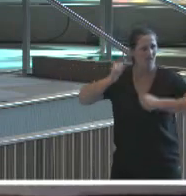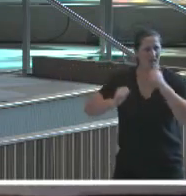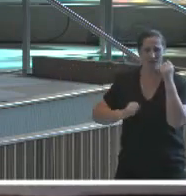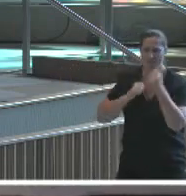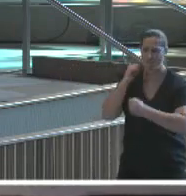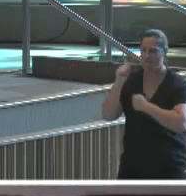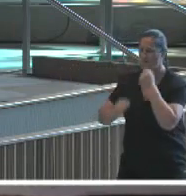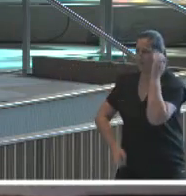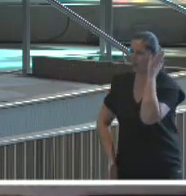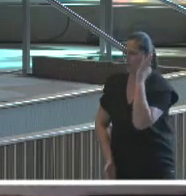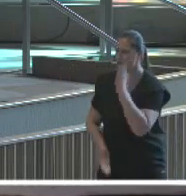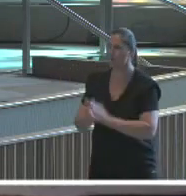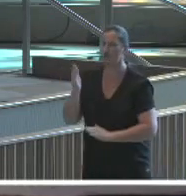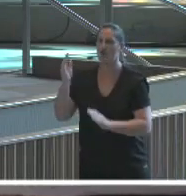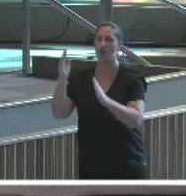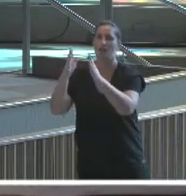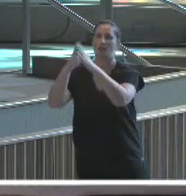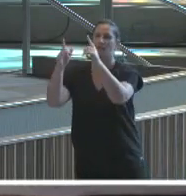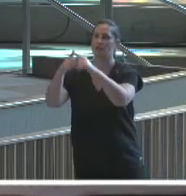de ônibus e foi para a igreja falar comigo.